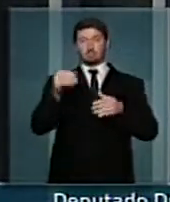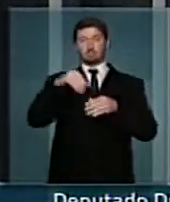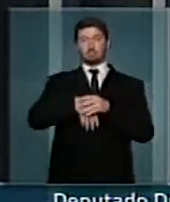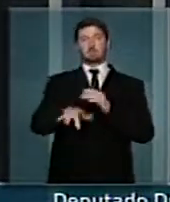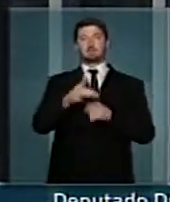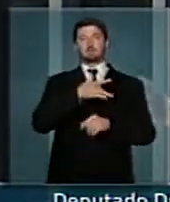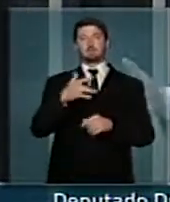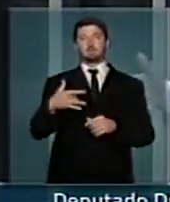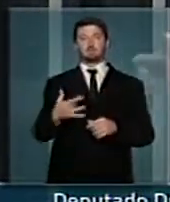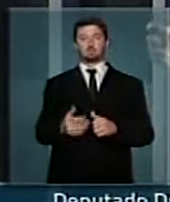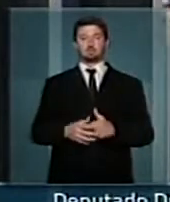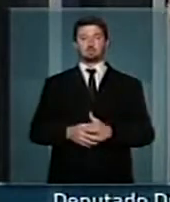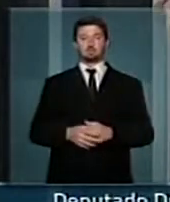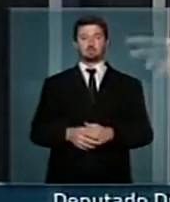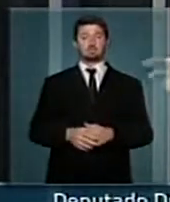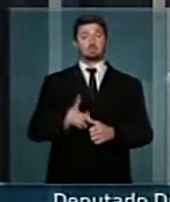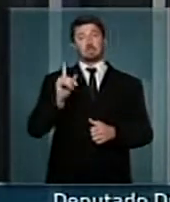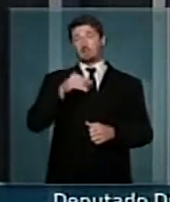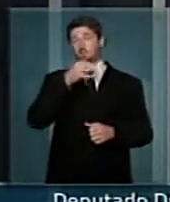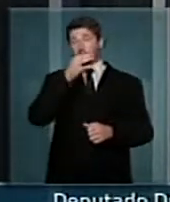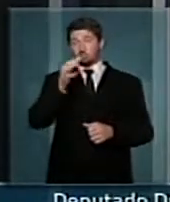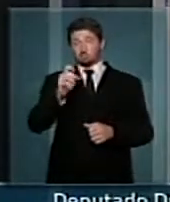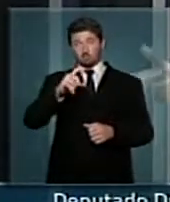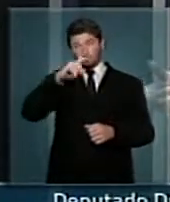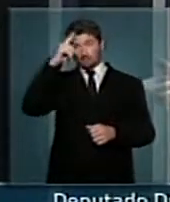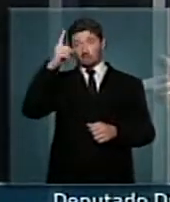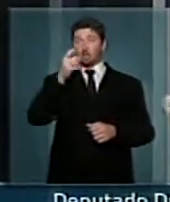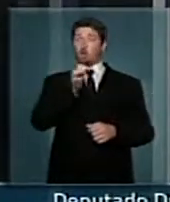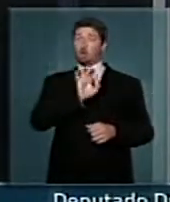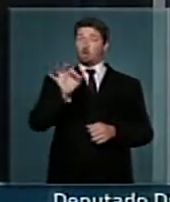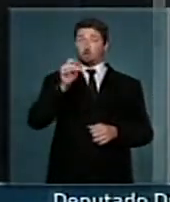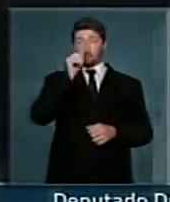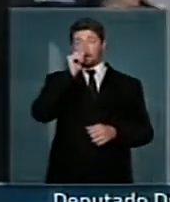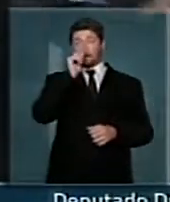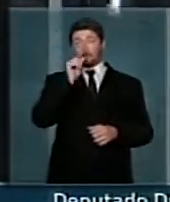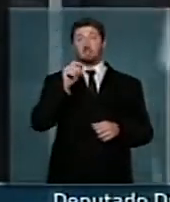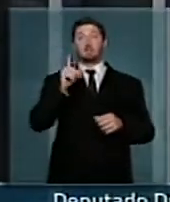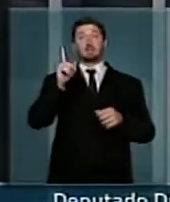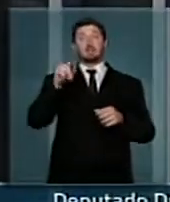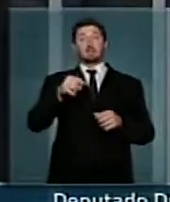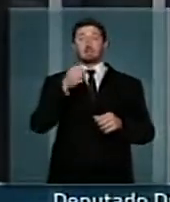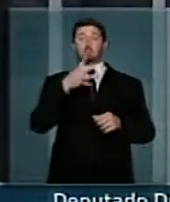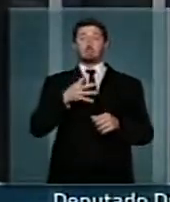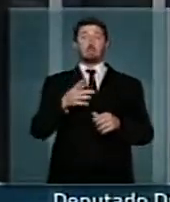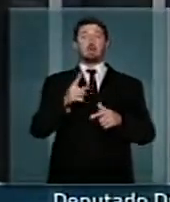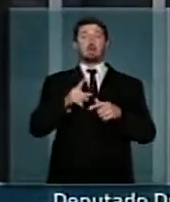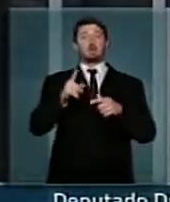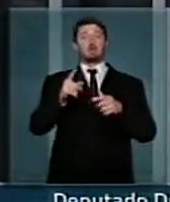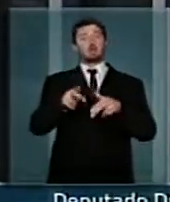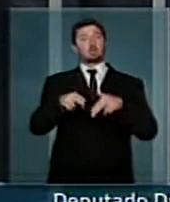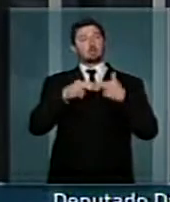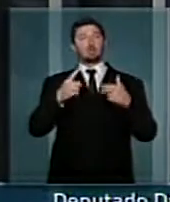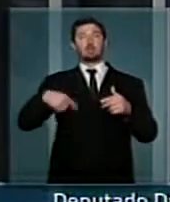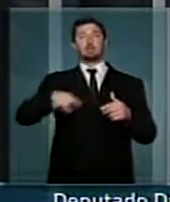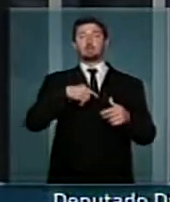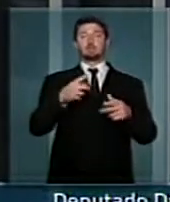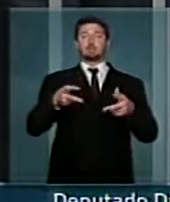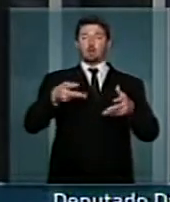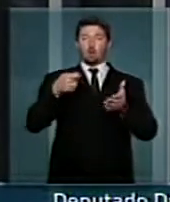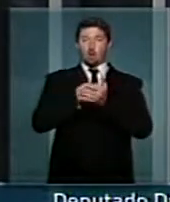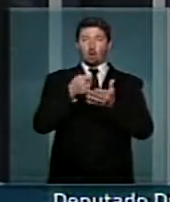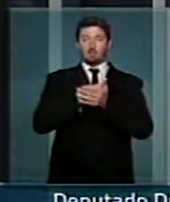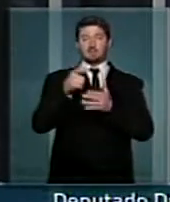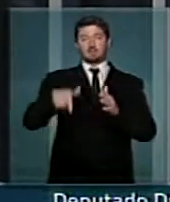saúde. É mais uma sugestão, uma ideia criativa, que vai além das nossas cobranças